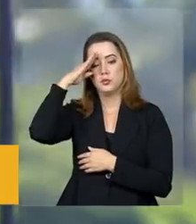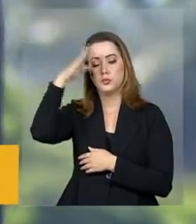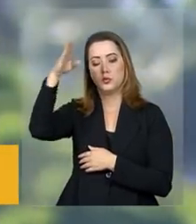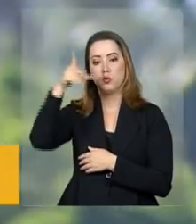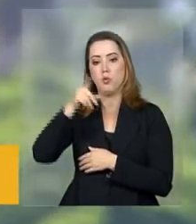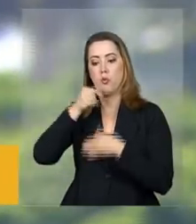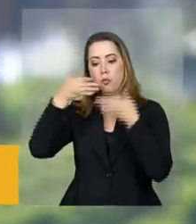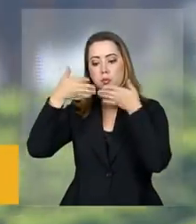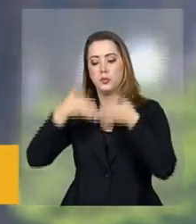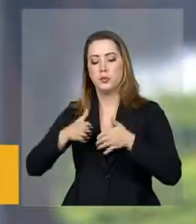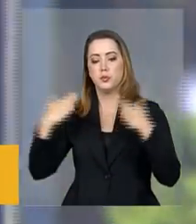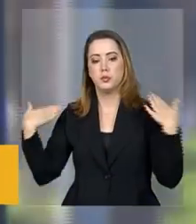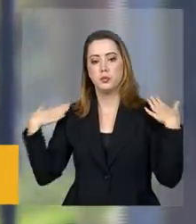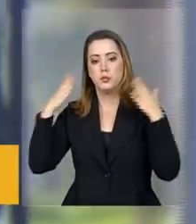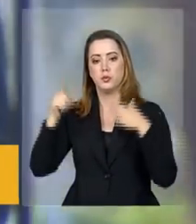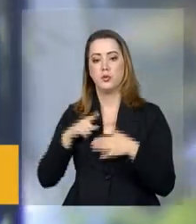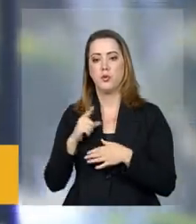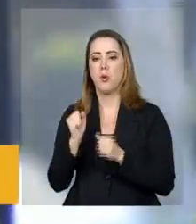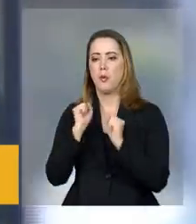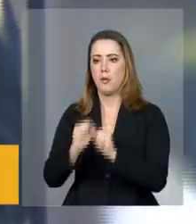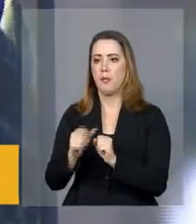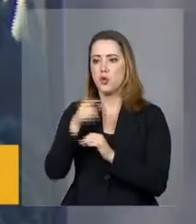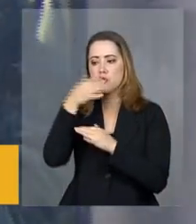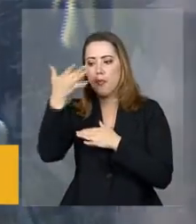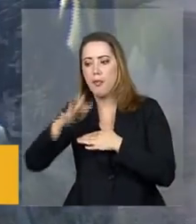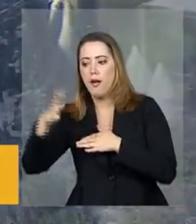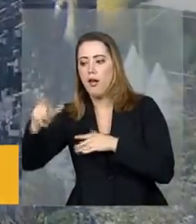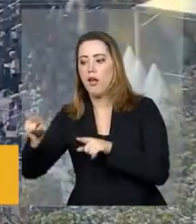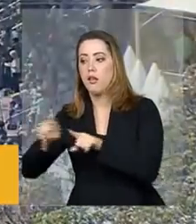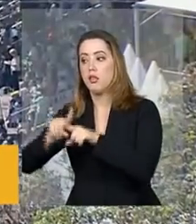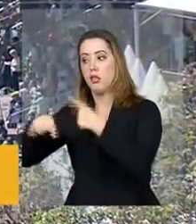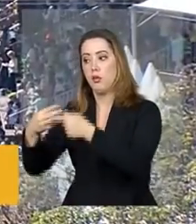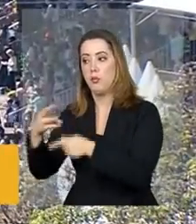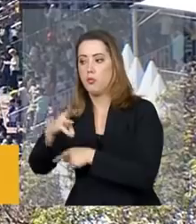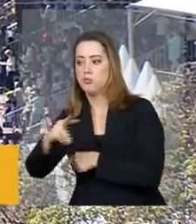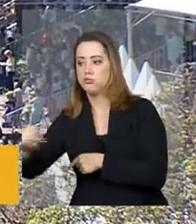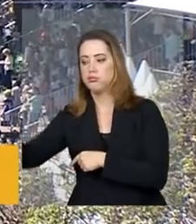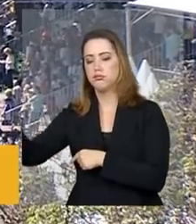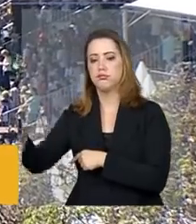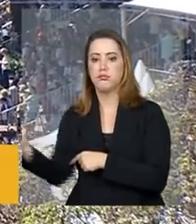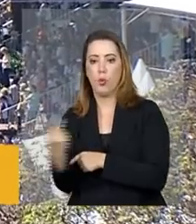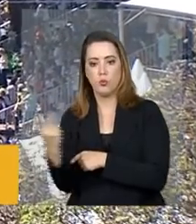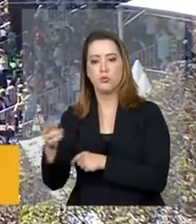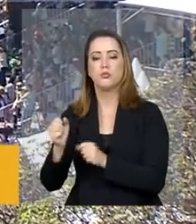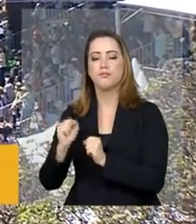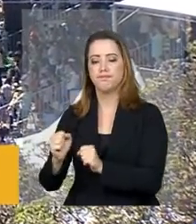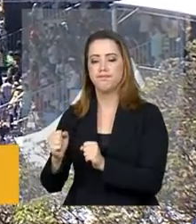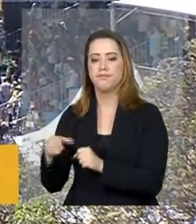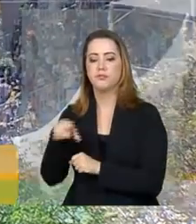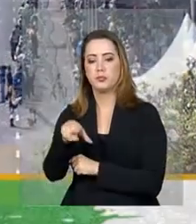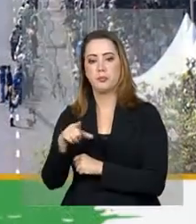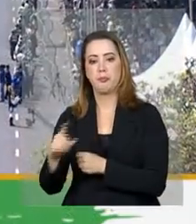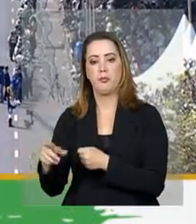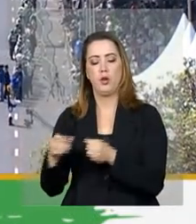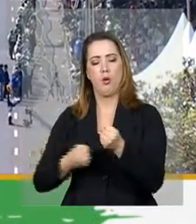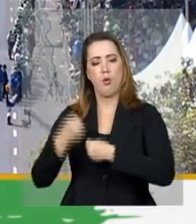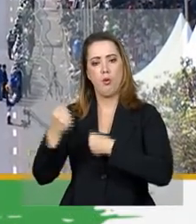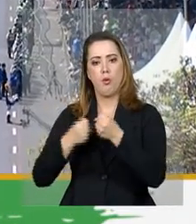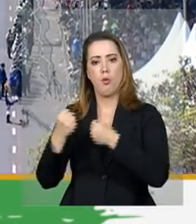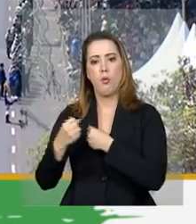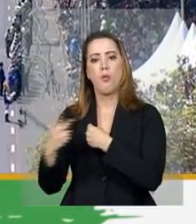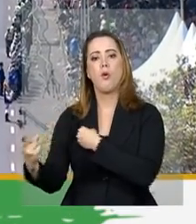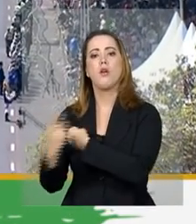a projeção do mar para a terra, no transporte de tropas, no transporte de material. Esses carros blindados que muita gente lembra